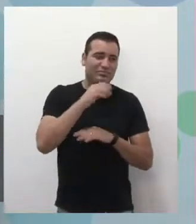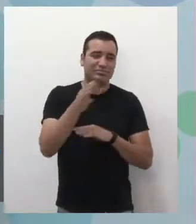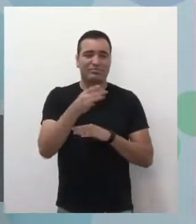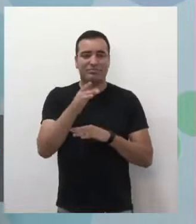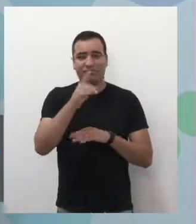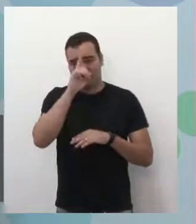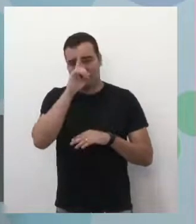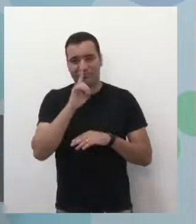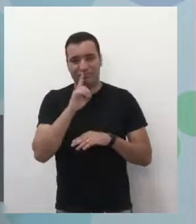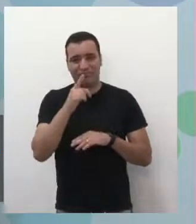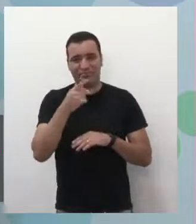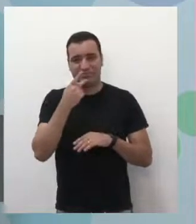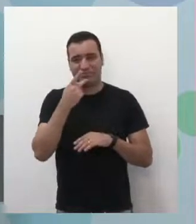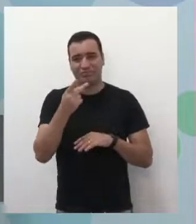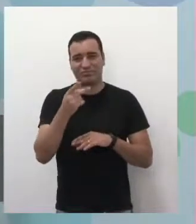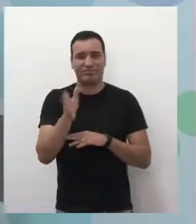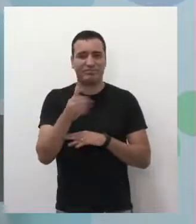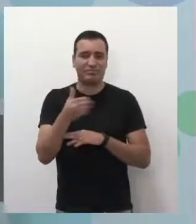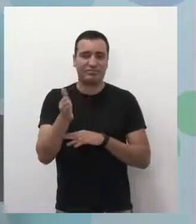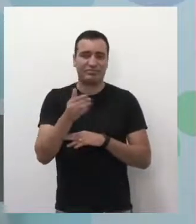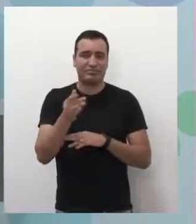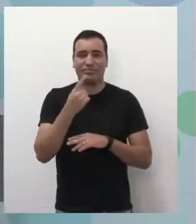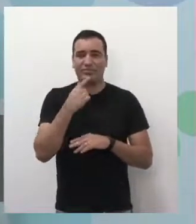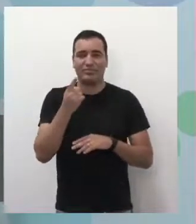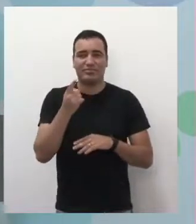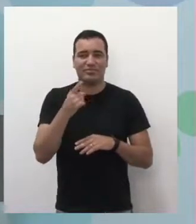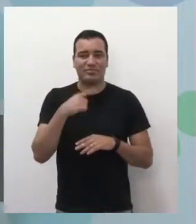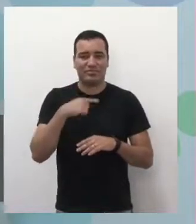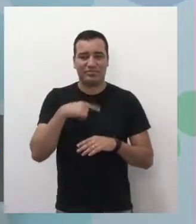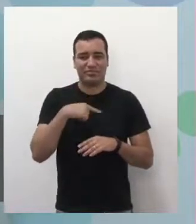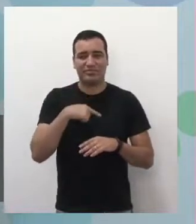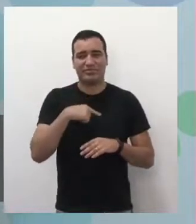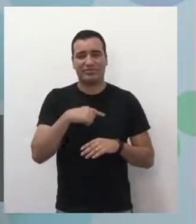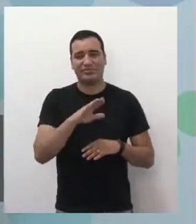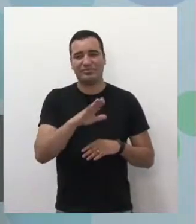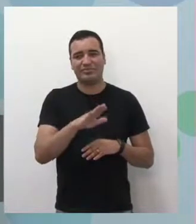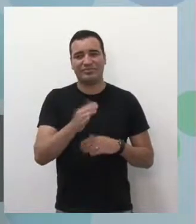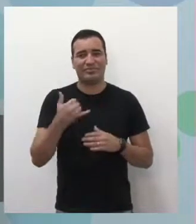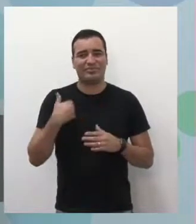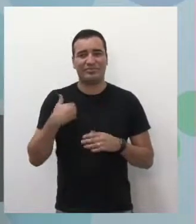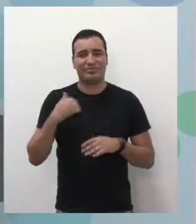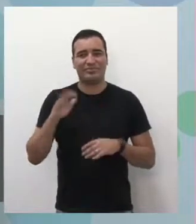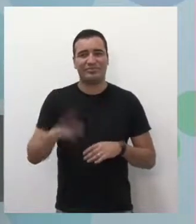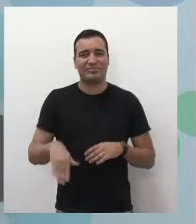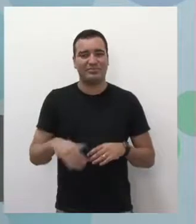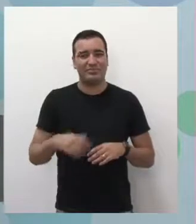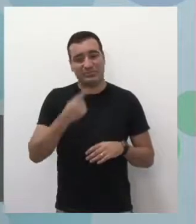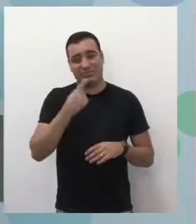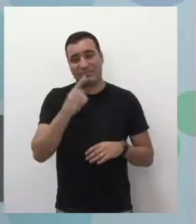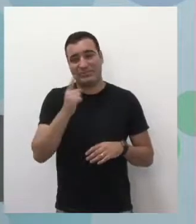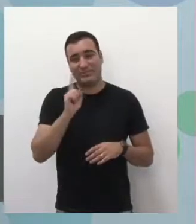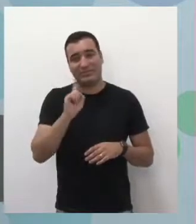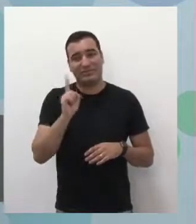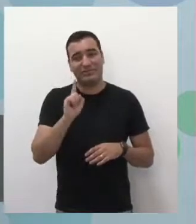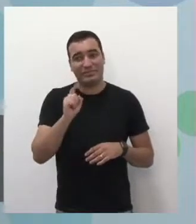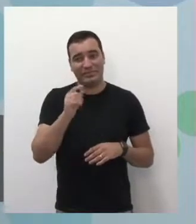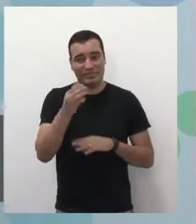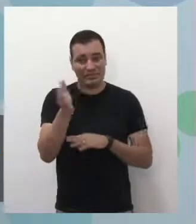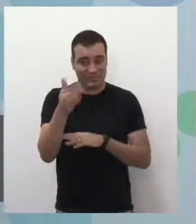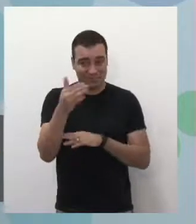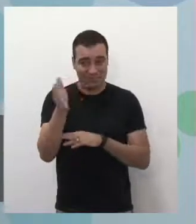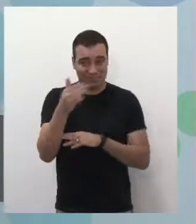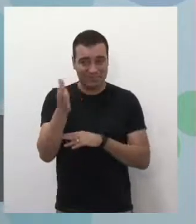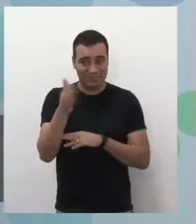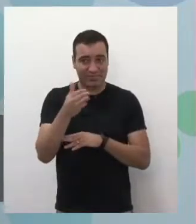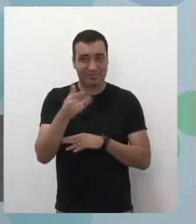Eles falam bandeiragem, mas eu não vou falar aqui porque há menores. O que eu acho que é isso? A bandeiragem,